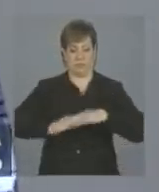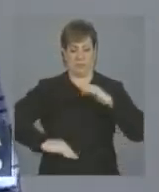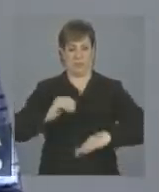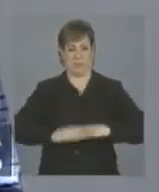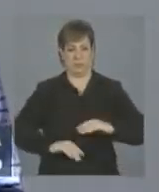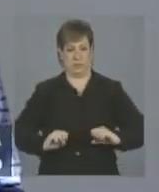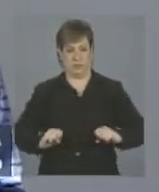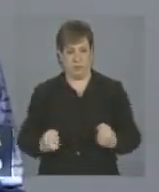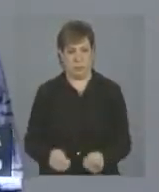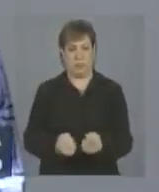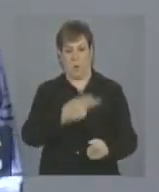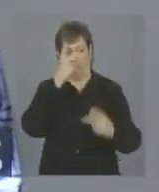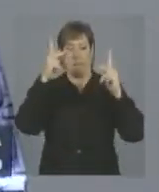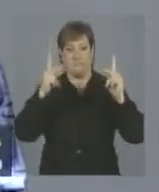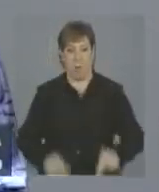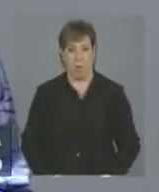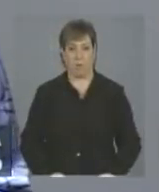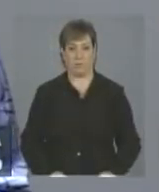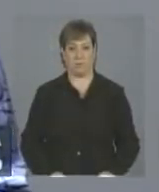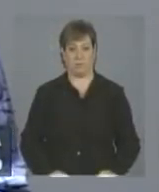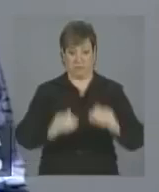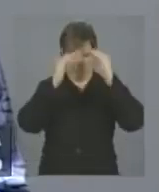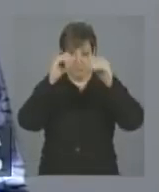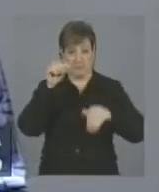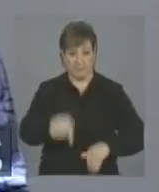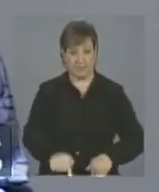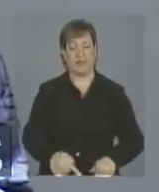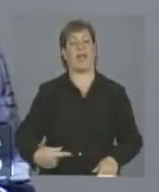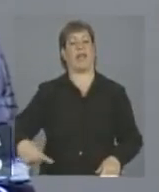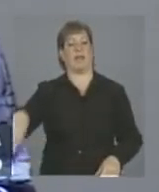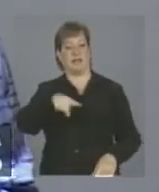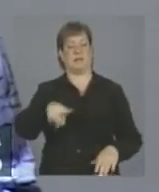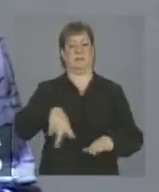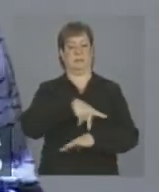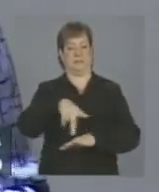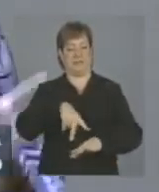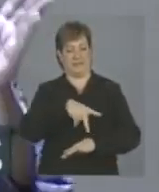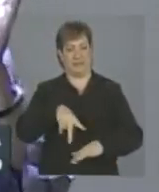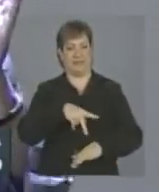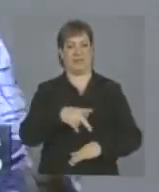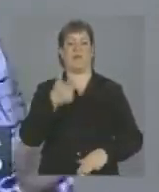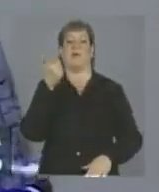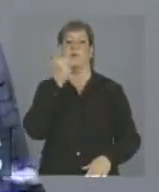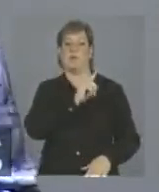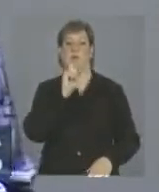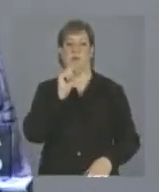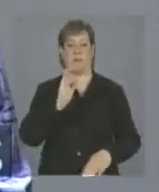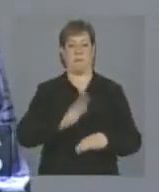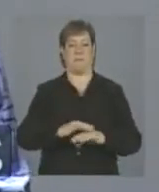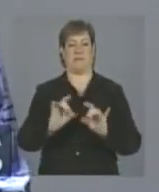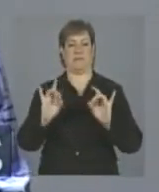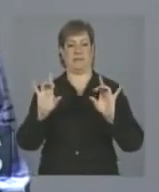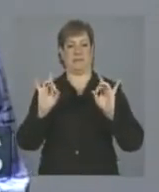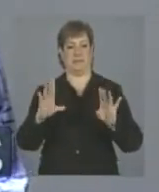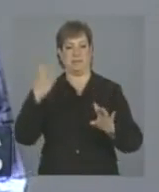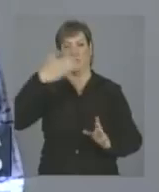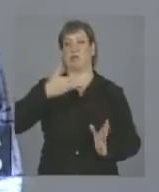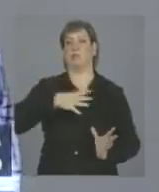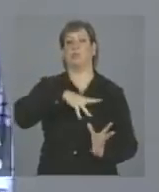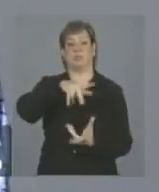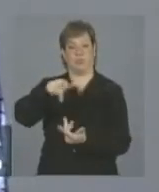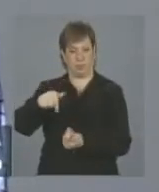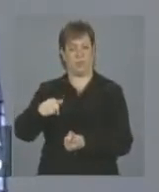seu povo, a sua maior riqueza, seja o país que estará mais bem posicionado